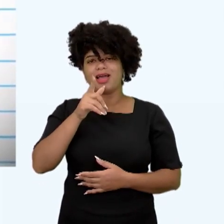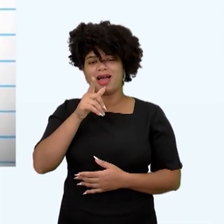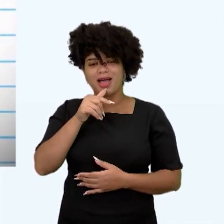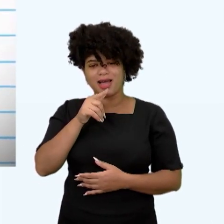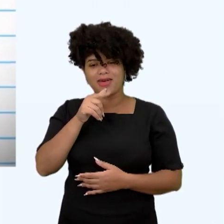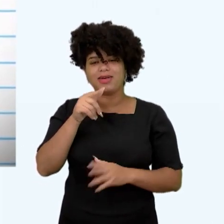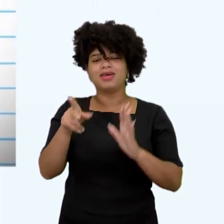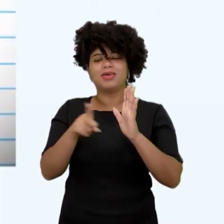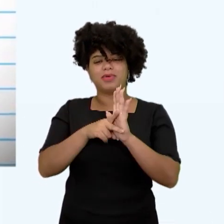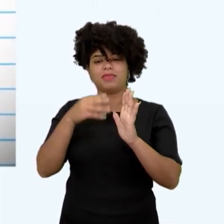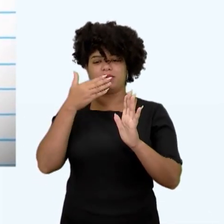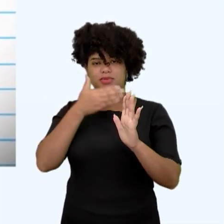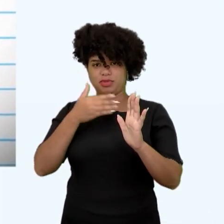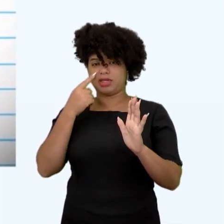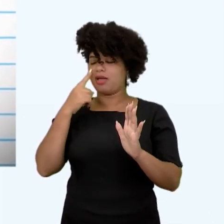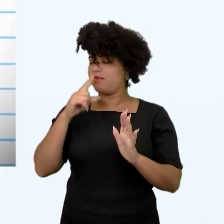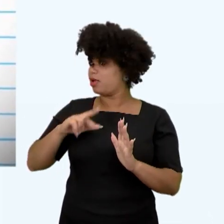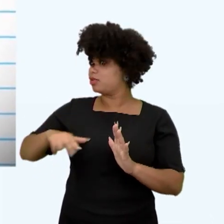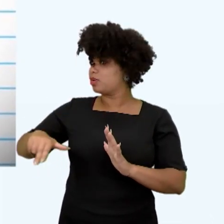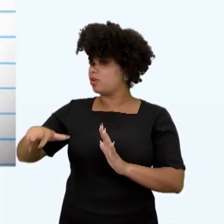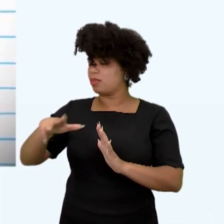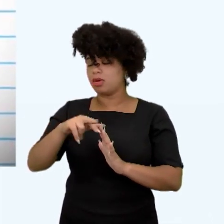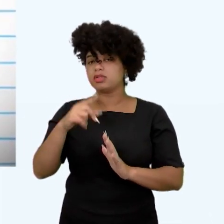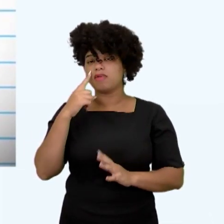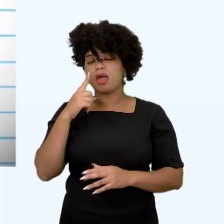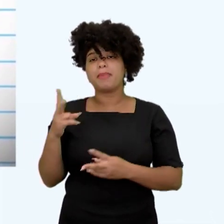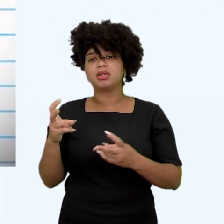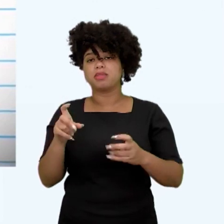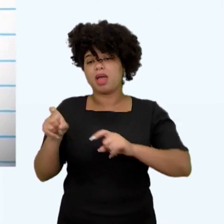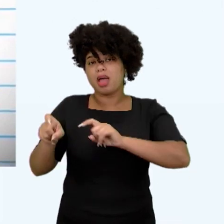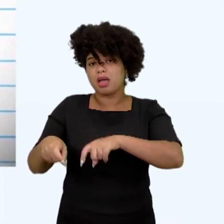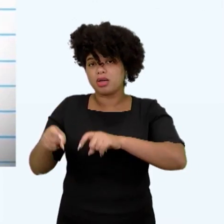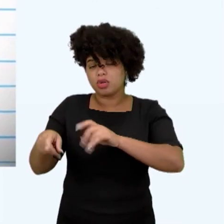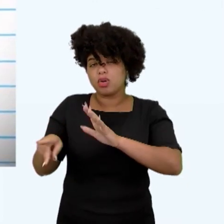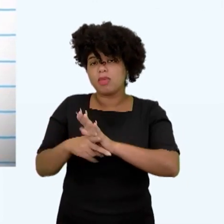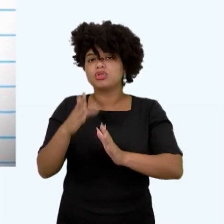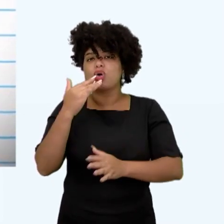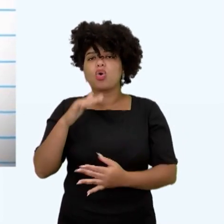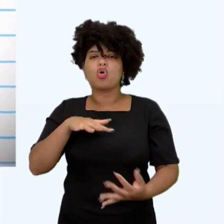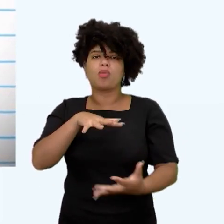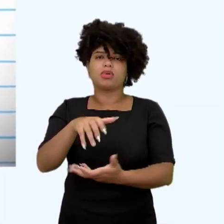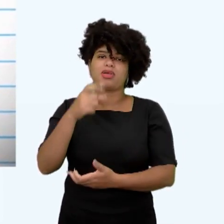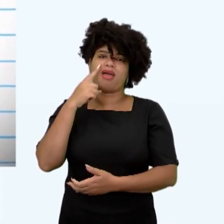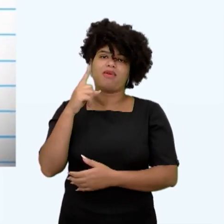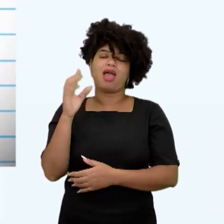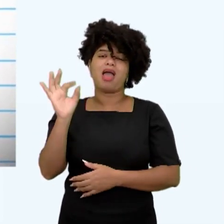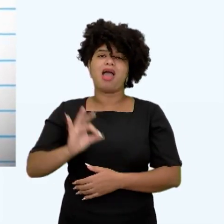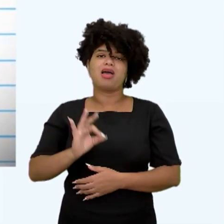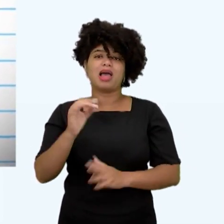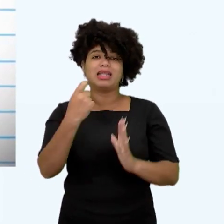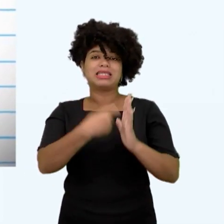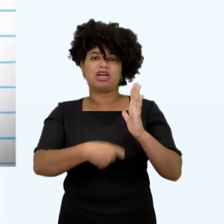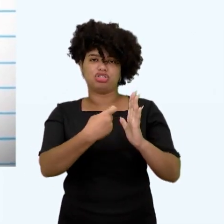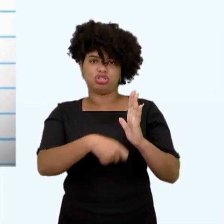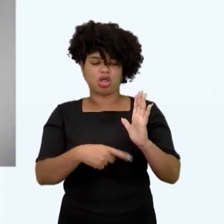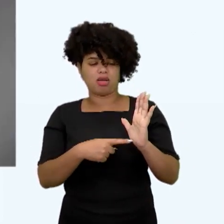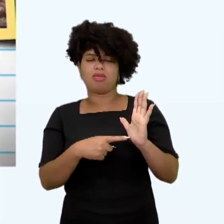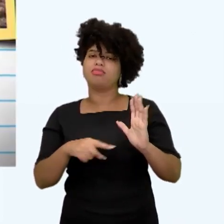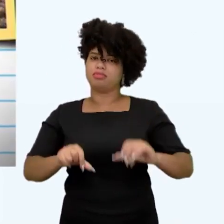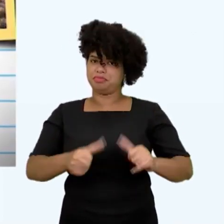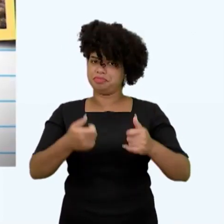de irrigação. Em que pese a enorme importância da agricultura na alimentação mundial, essa taxa de eficiência precisa ser